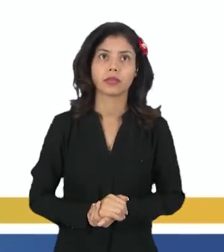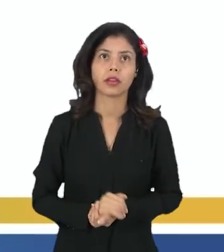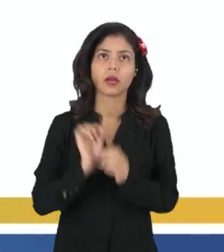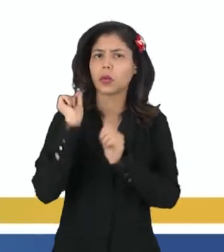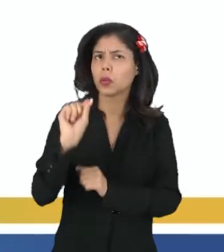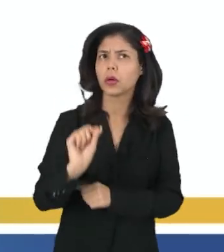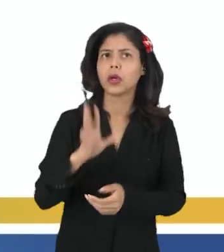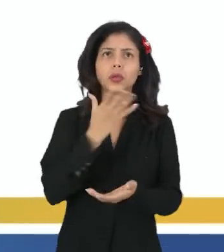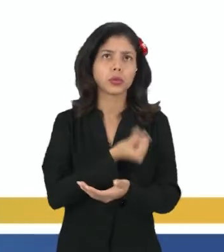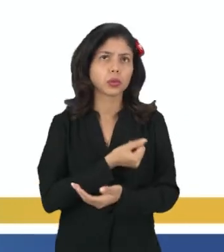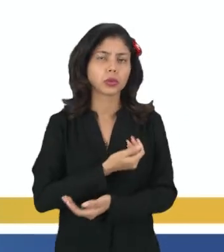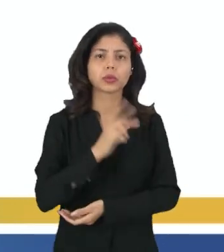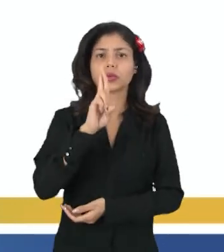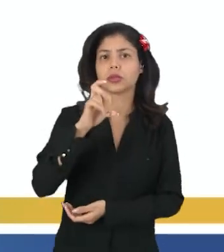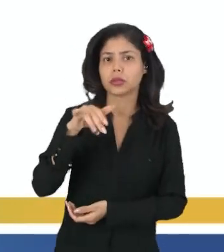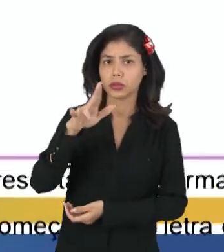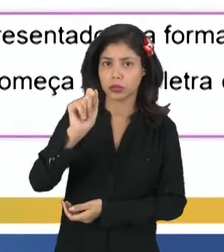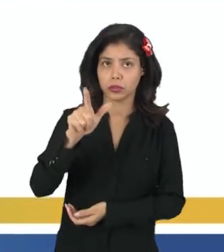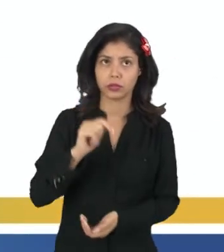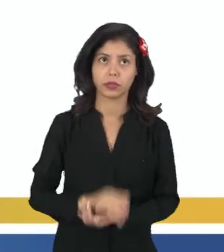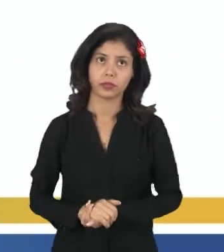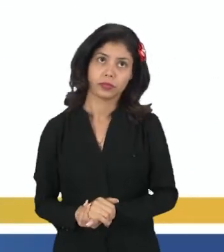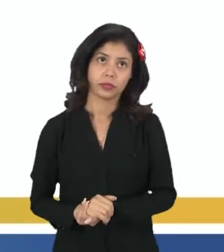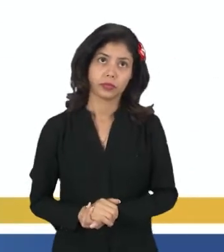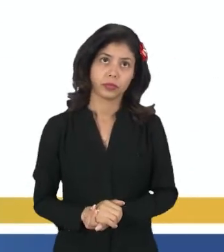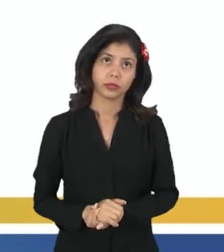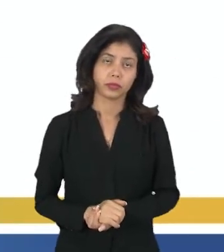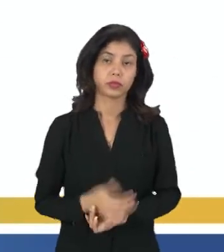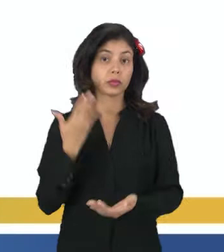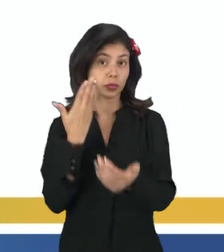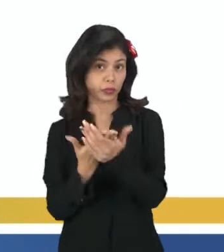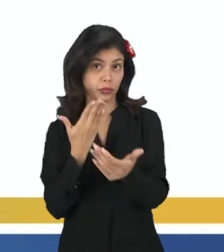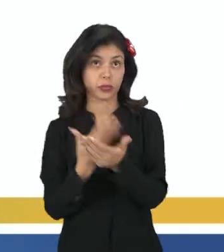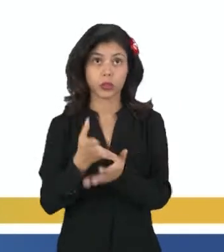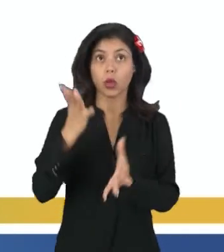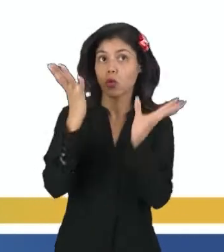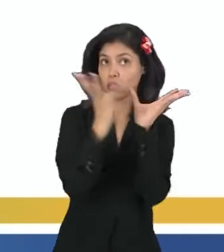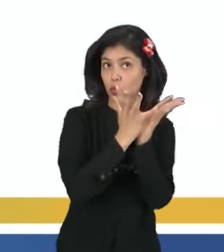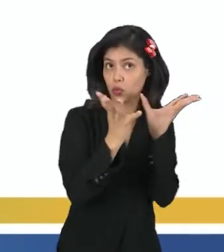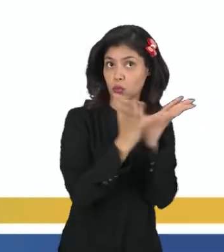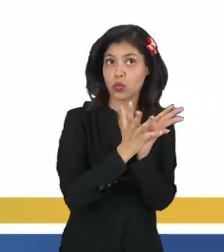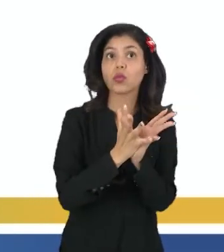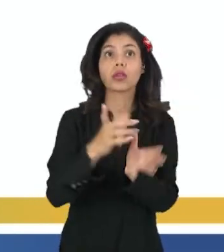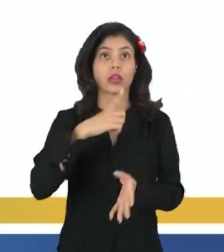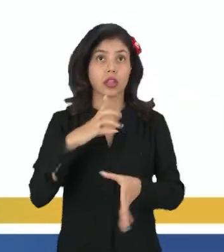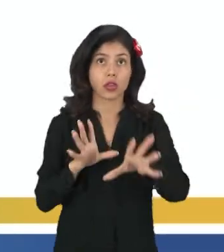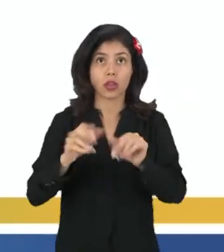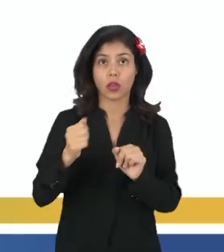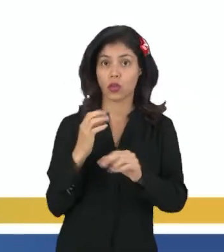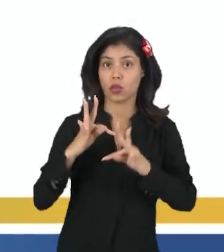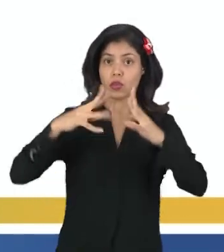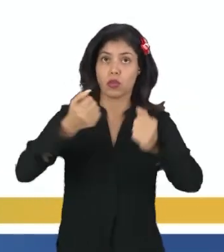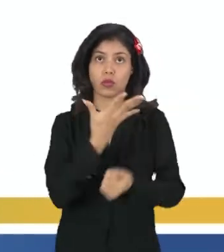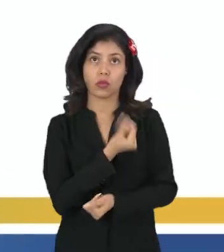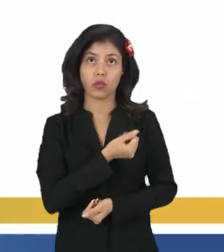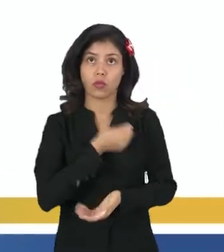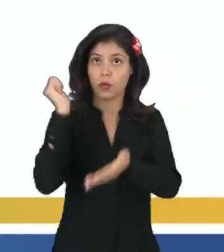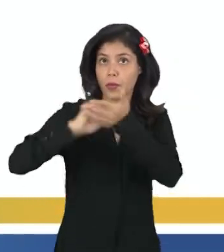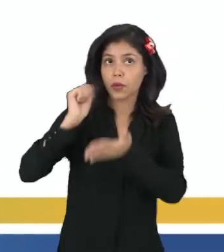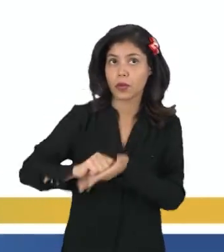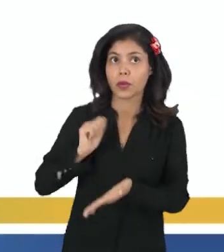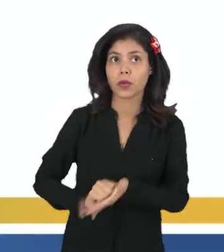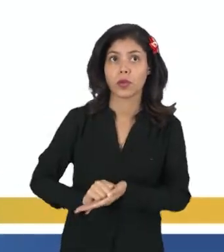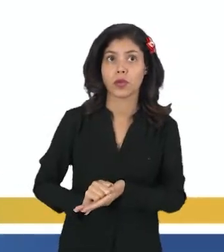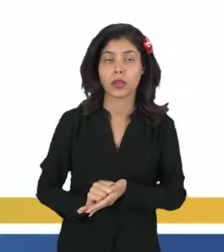o que que era um número racional né Nós estudamos até o conjunto formado por todos os números que podem ser